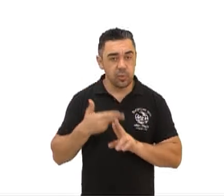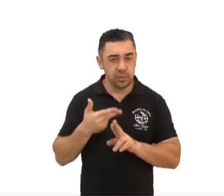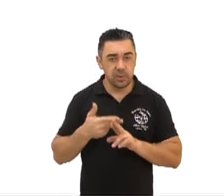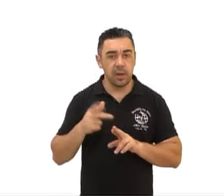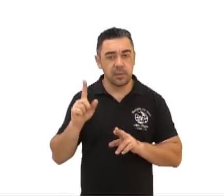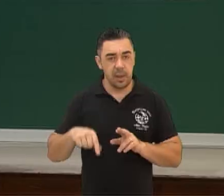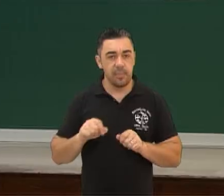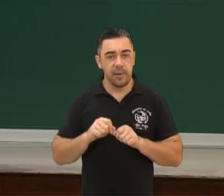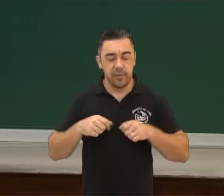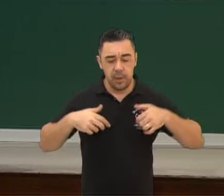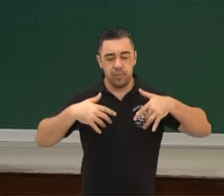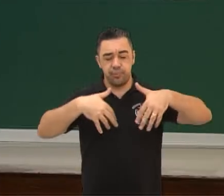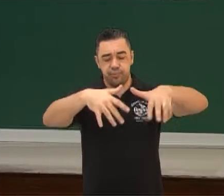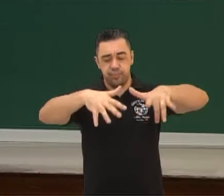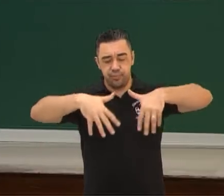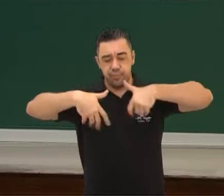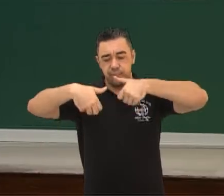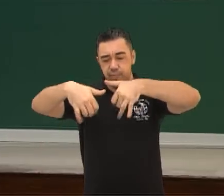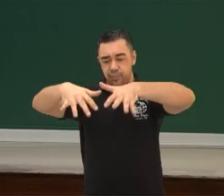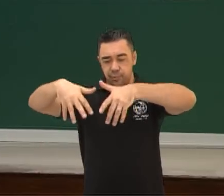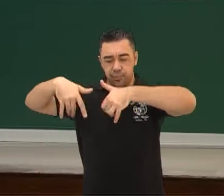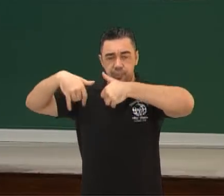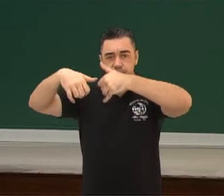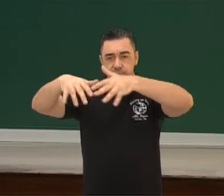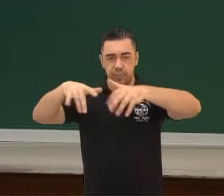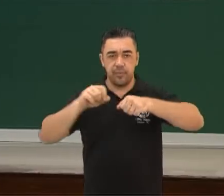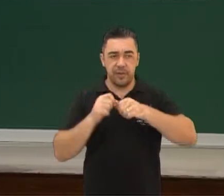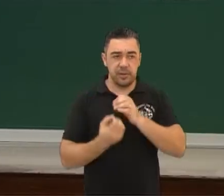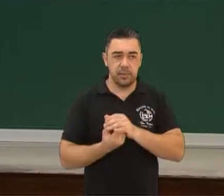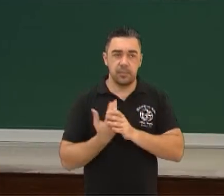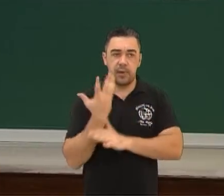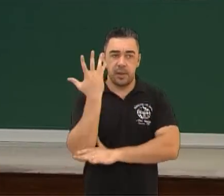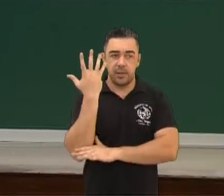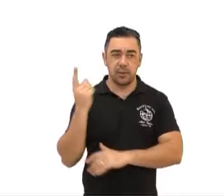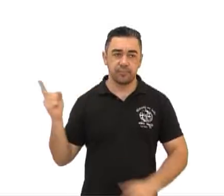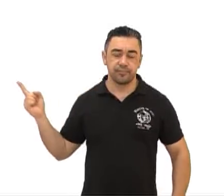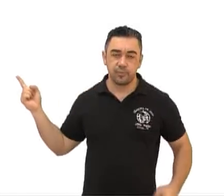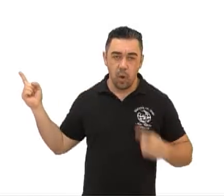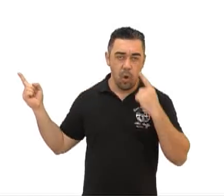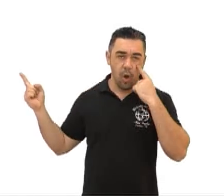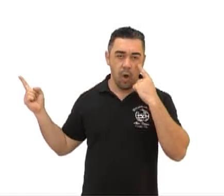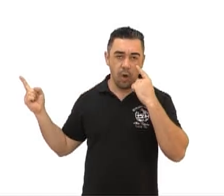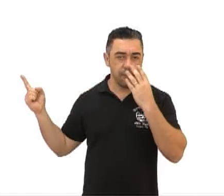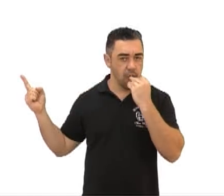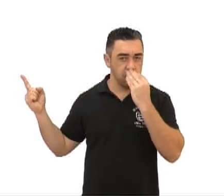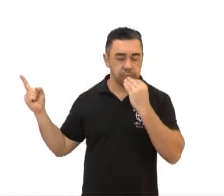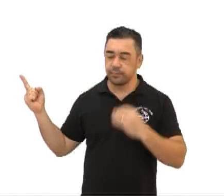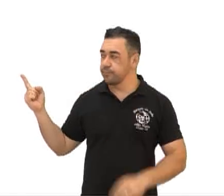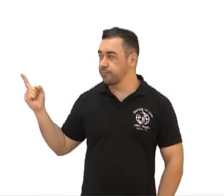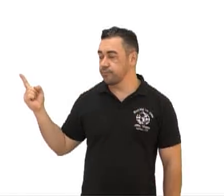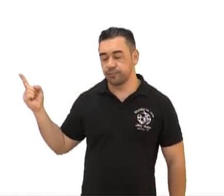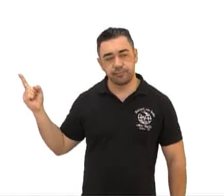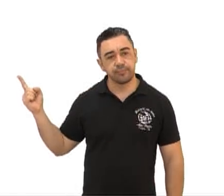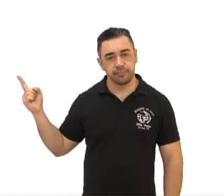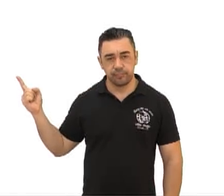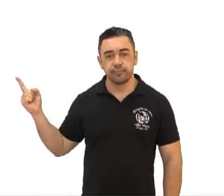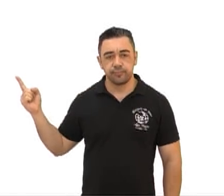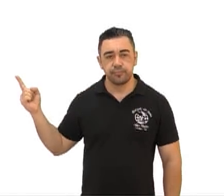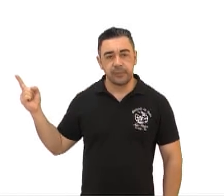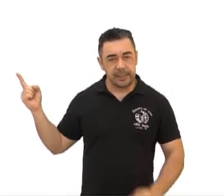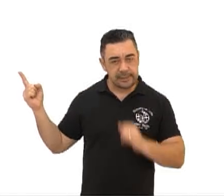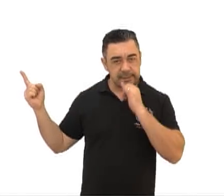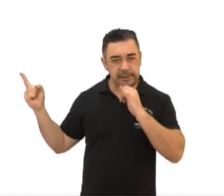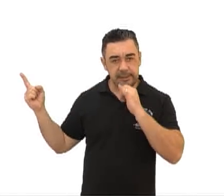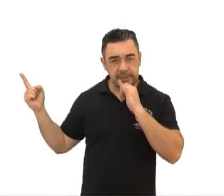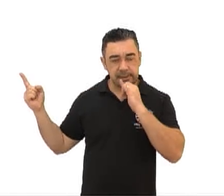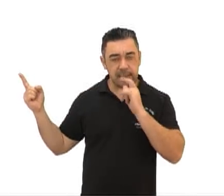destinada para irrigar ali as plantações no campo. Então, nós temos na fotografia aqui, né, um